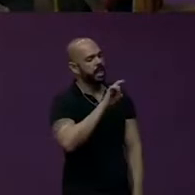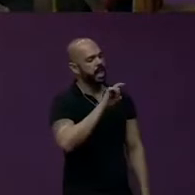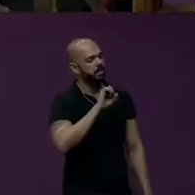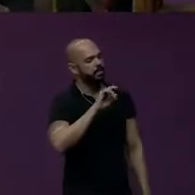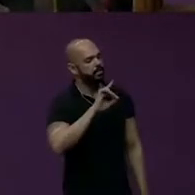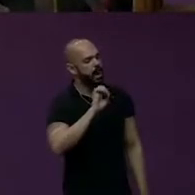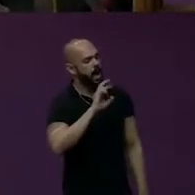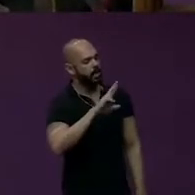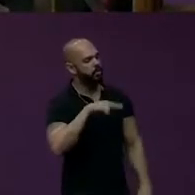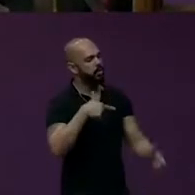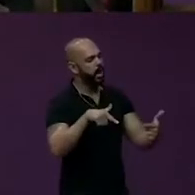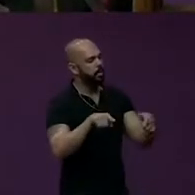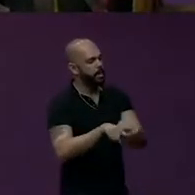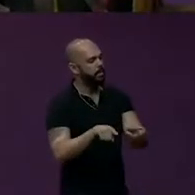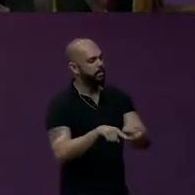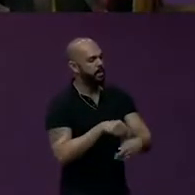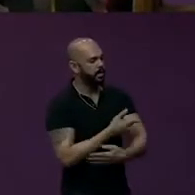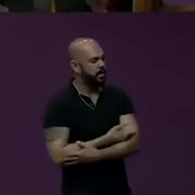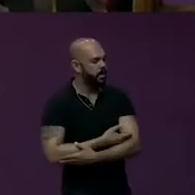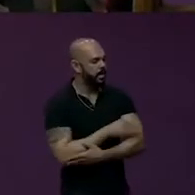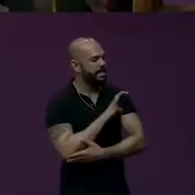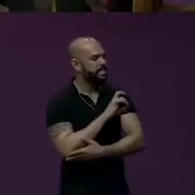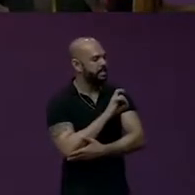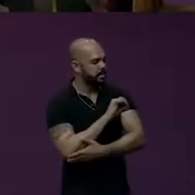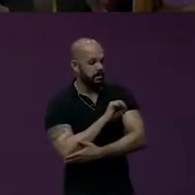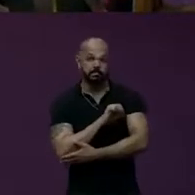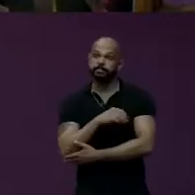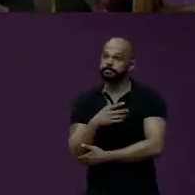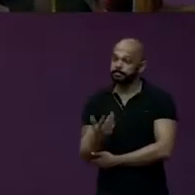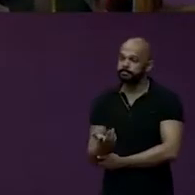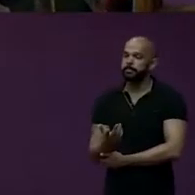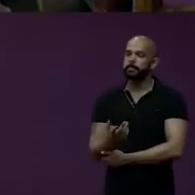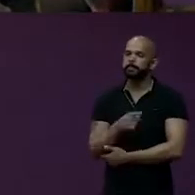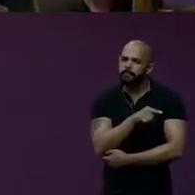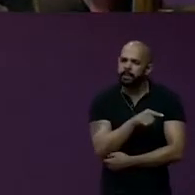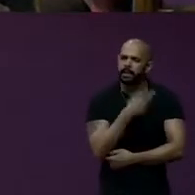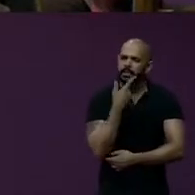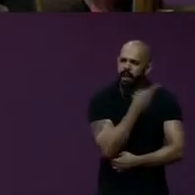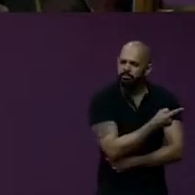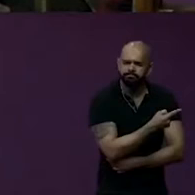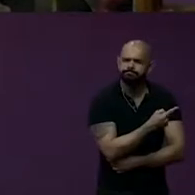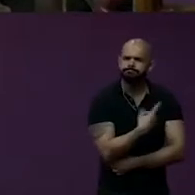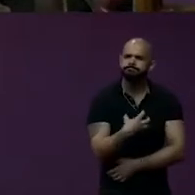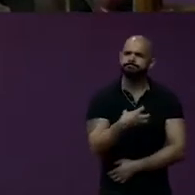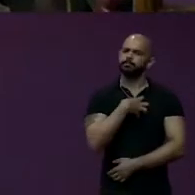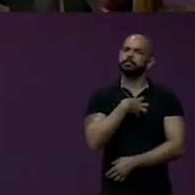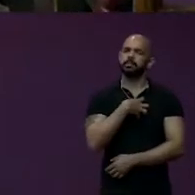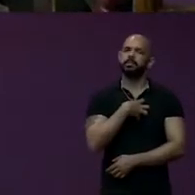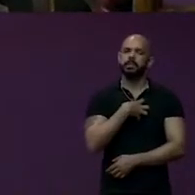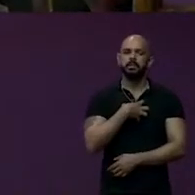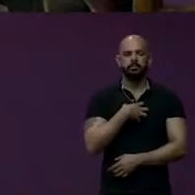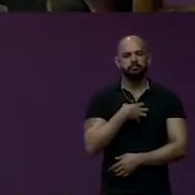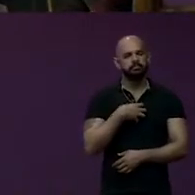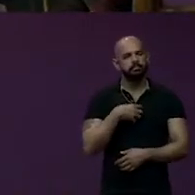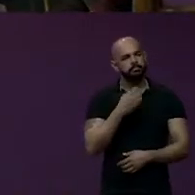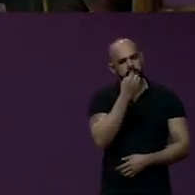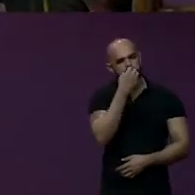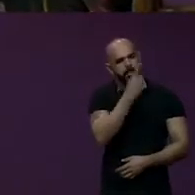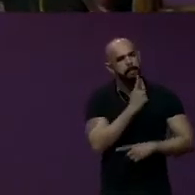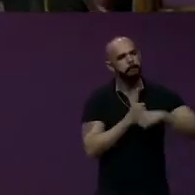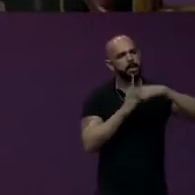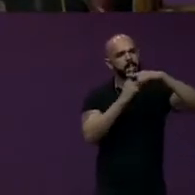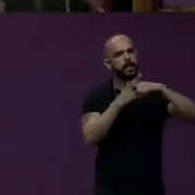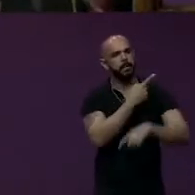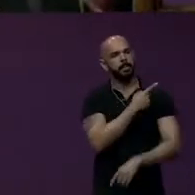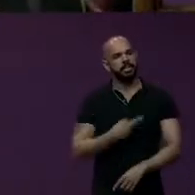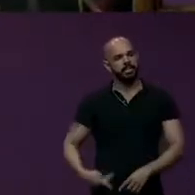para o trabalho com os prematuros. Então, acho que isso, né, só isso vale, entendeu? Vale ser presidente da Fiocruz para ouvir